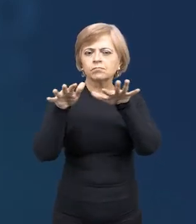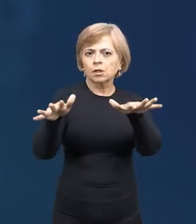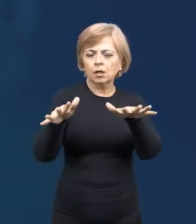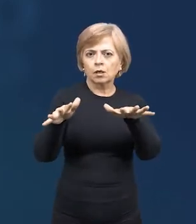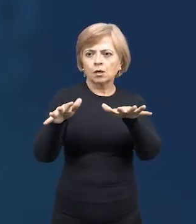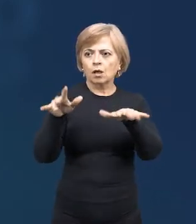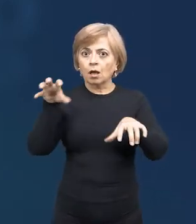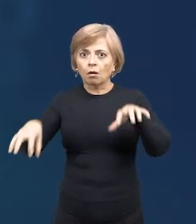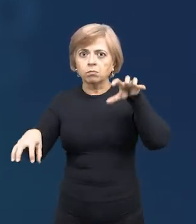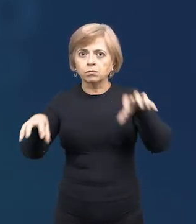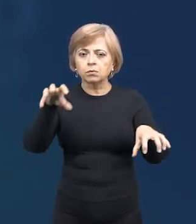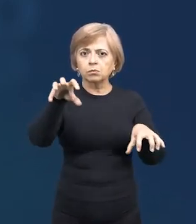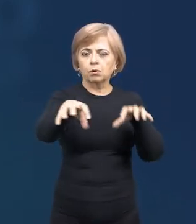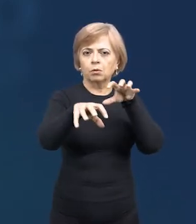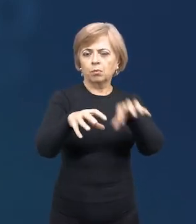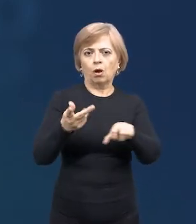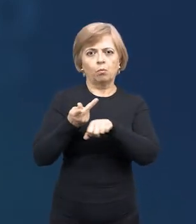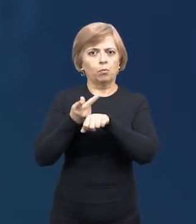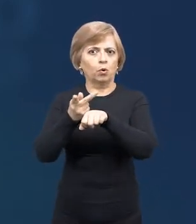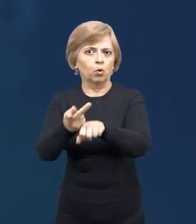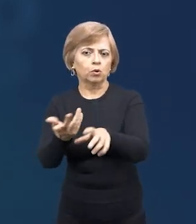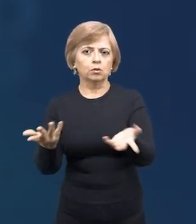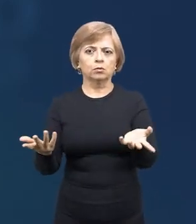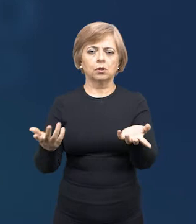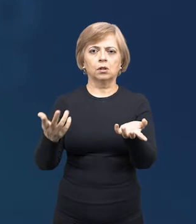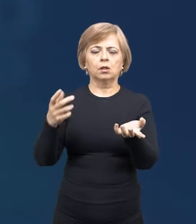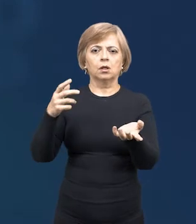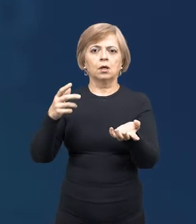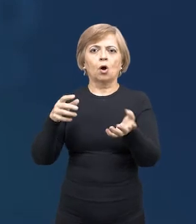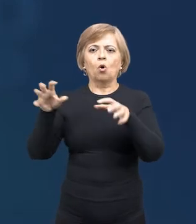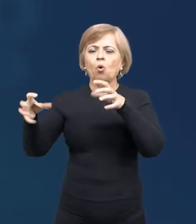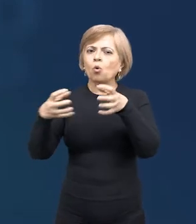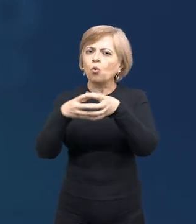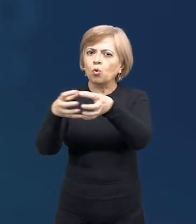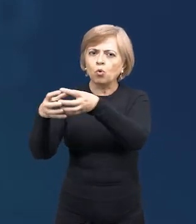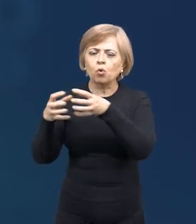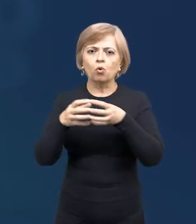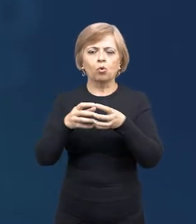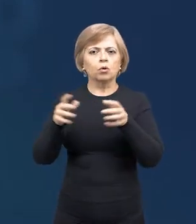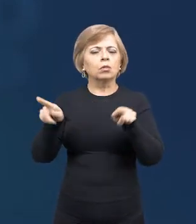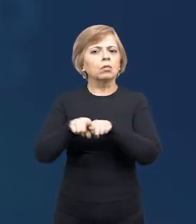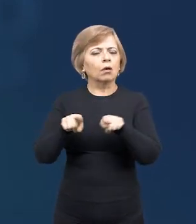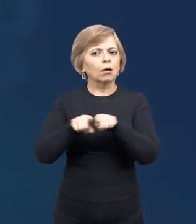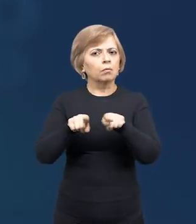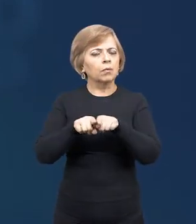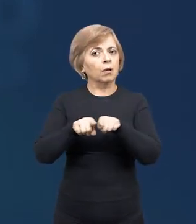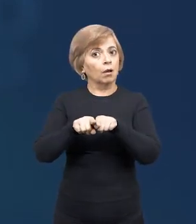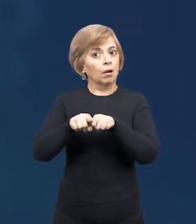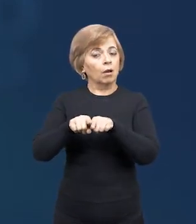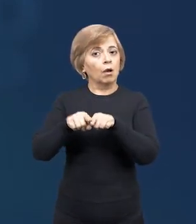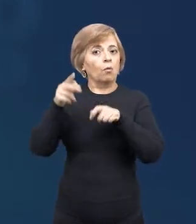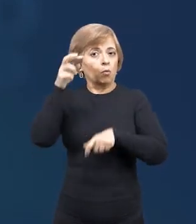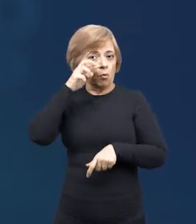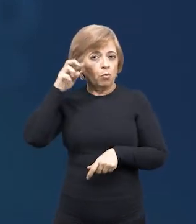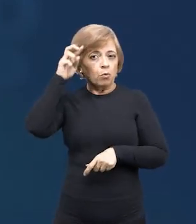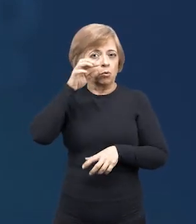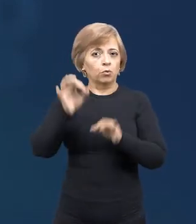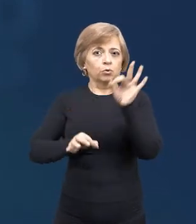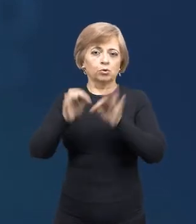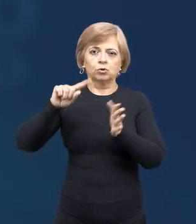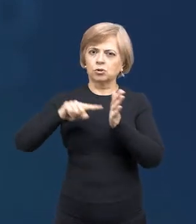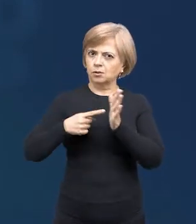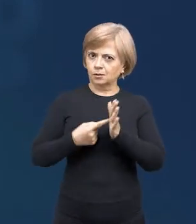órgãos de execução, nas procuradorias, nos grupos de atuação especializada e também nas promotorias de justiça aqui do Ministério Público do Estado do Rio de